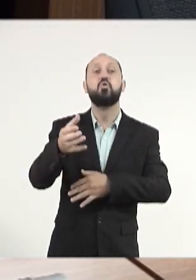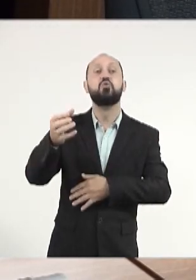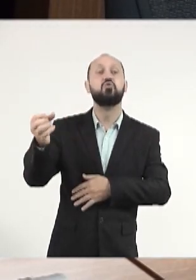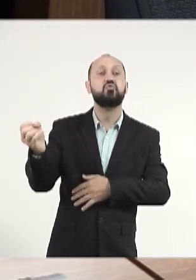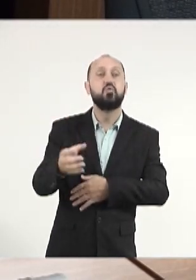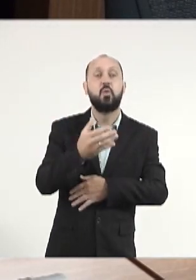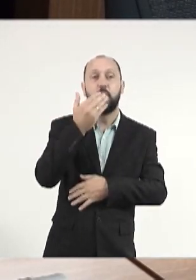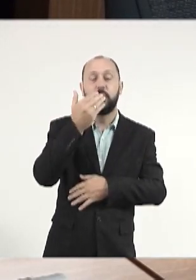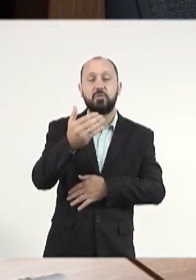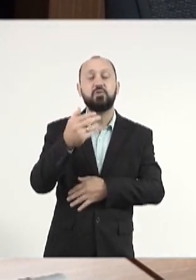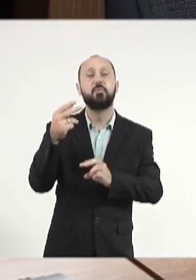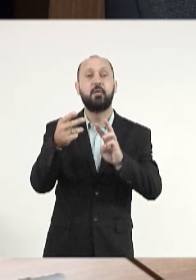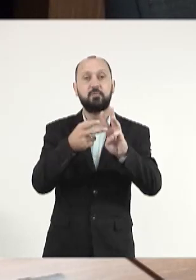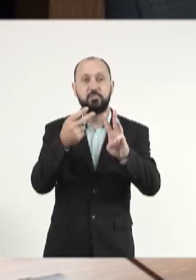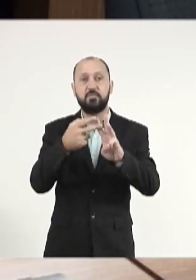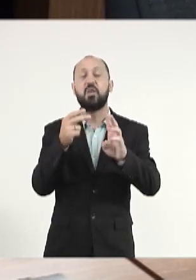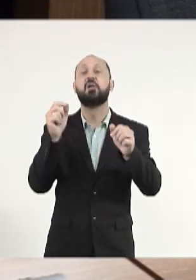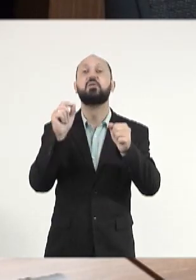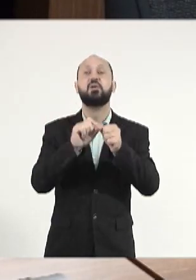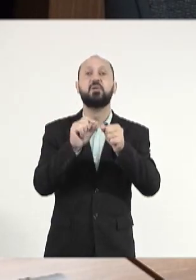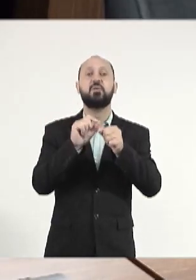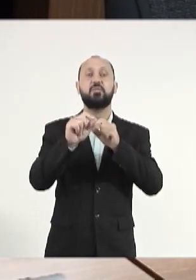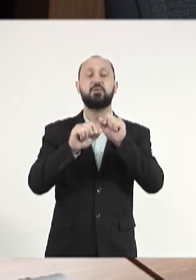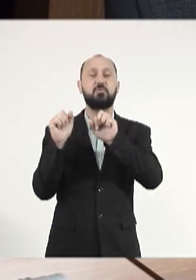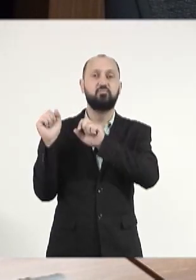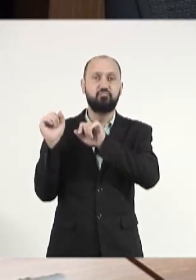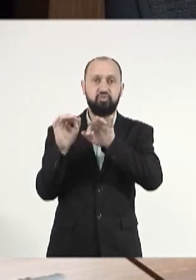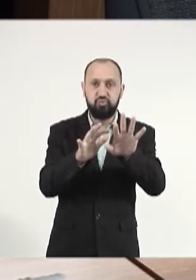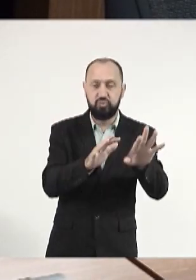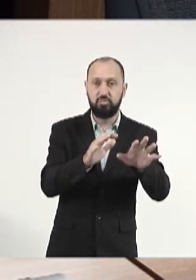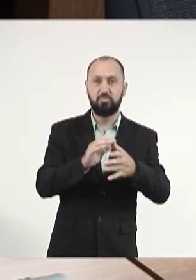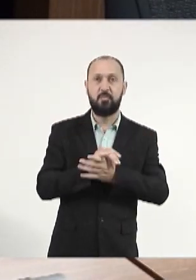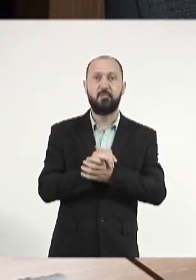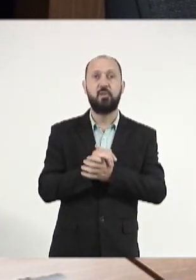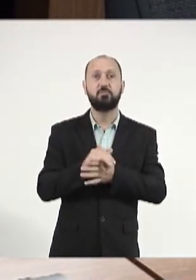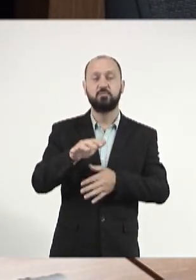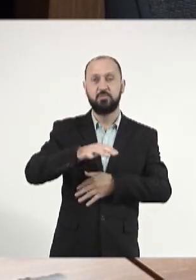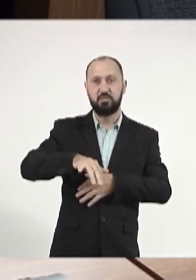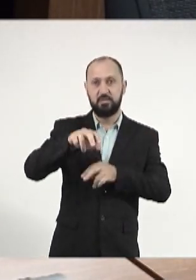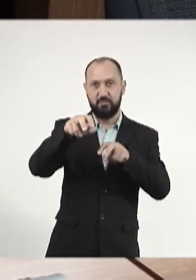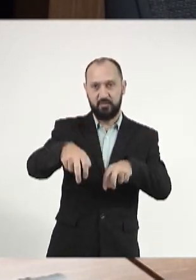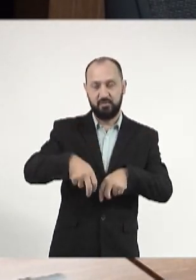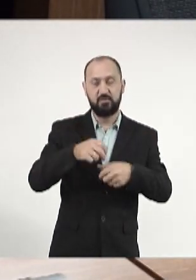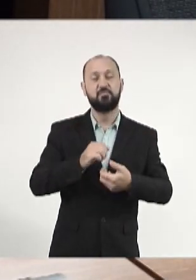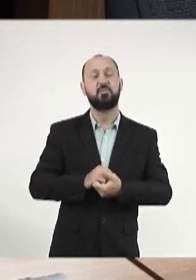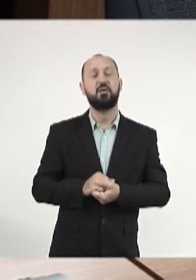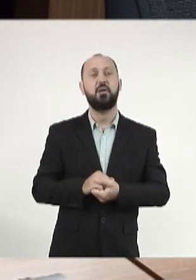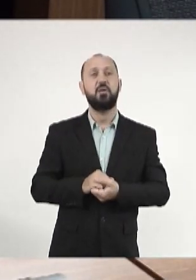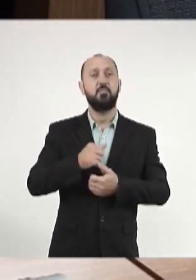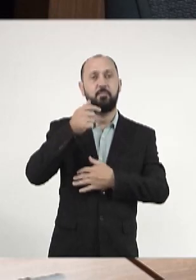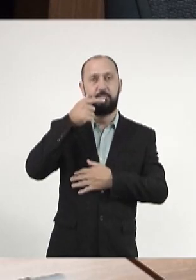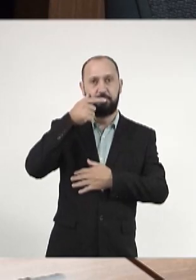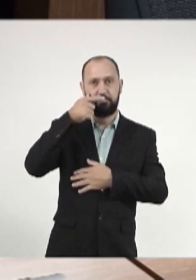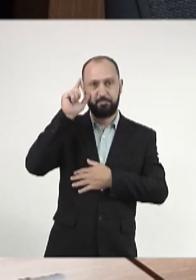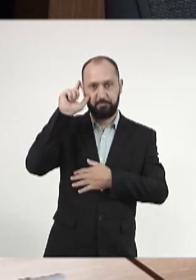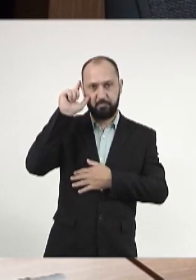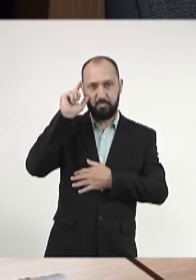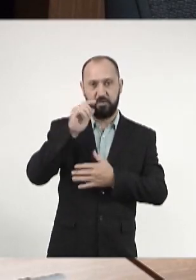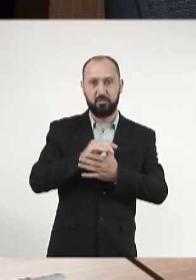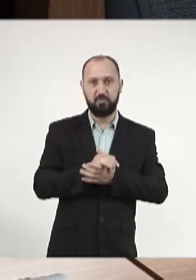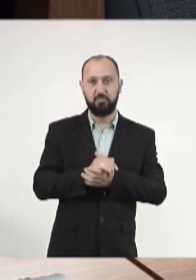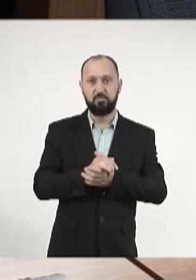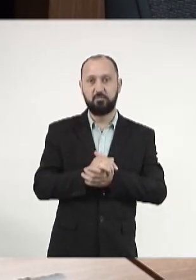novamente e pedir para os indígenas fazerem a invasão nessa fazenda. E ontem, senhor presidente,